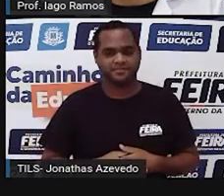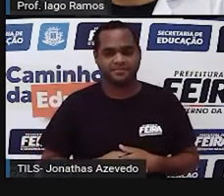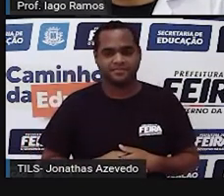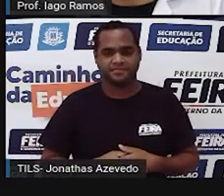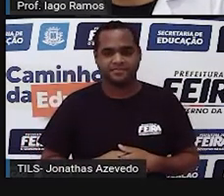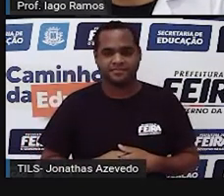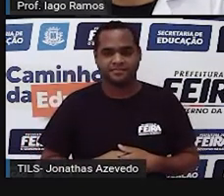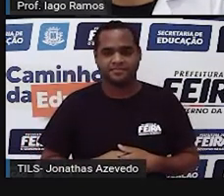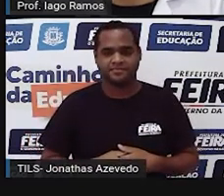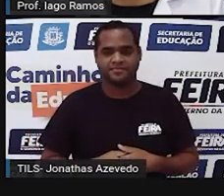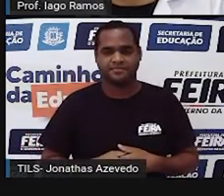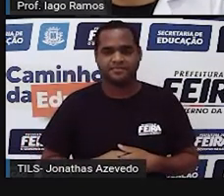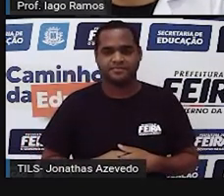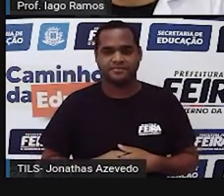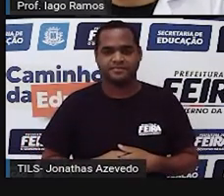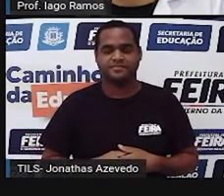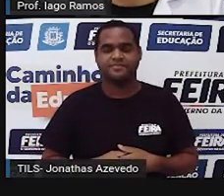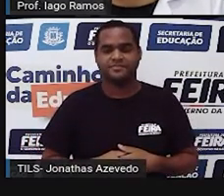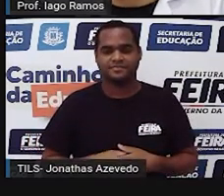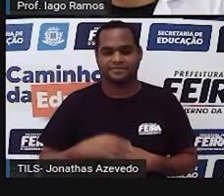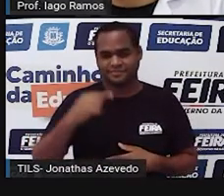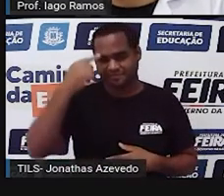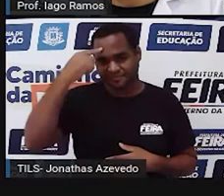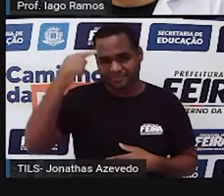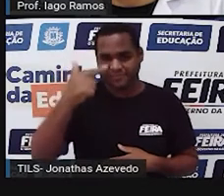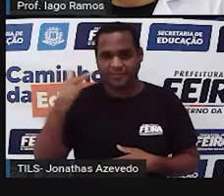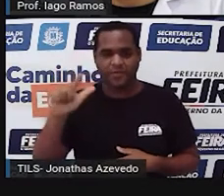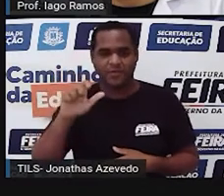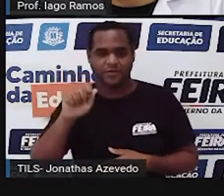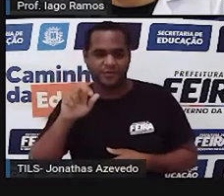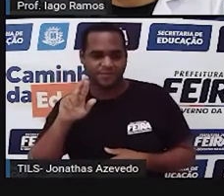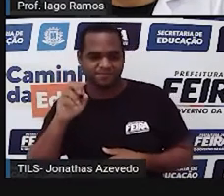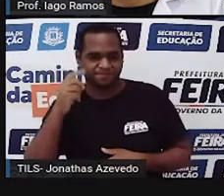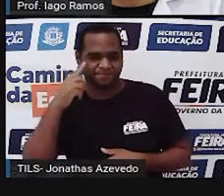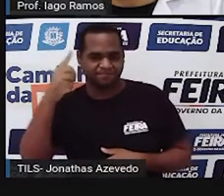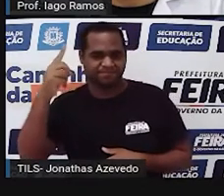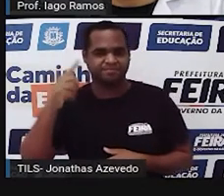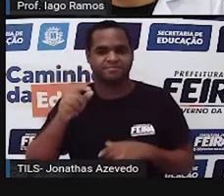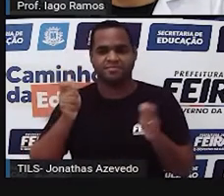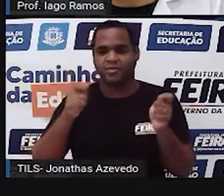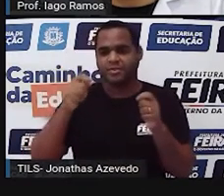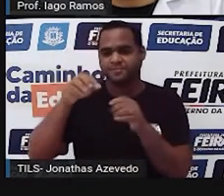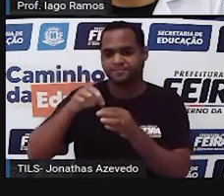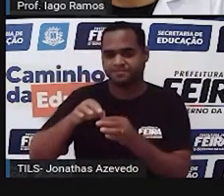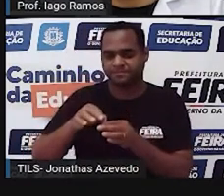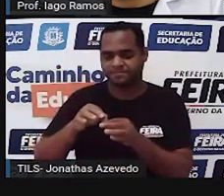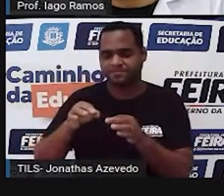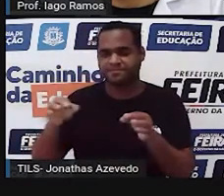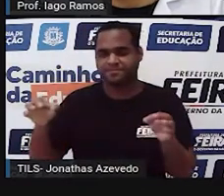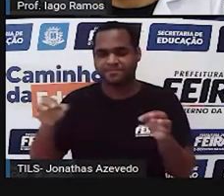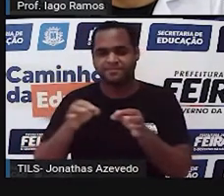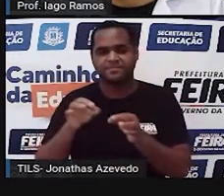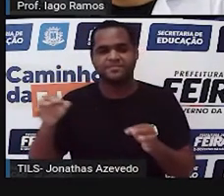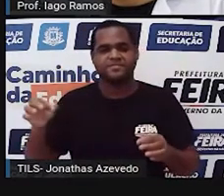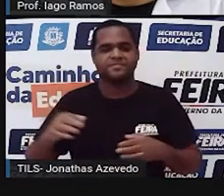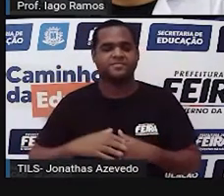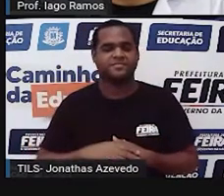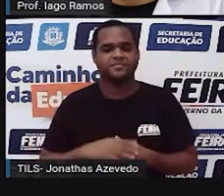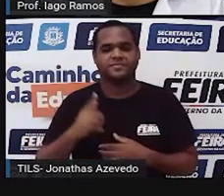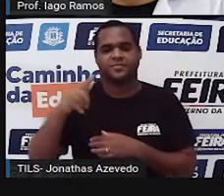essa arte de cima seria o comprimento ou a gente também pode pensar aqui na arte de baixo tá